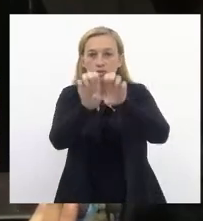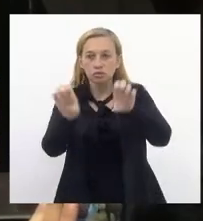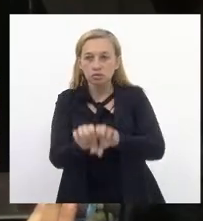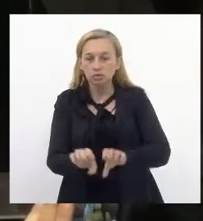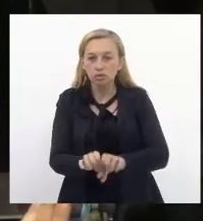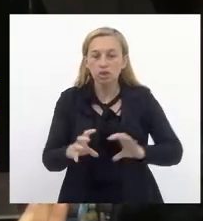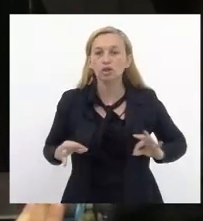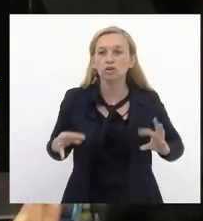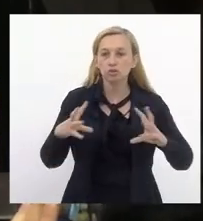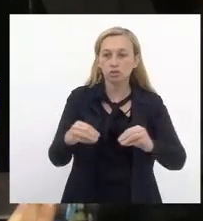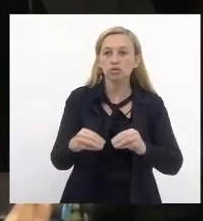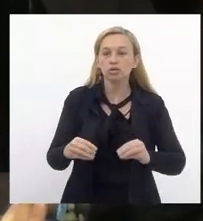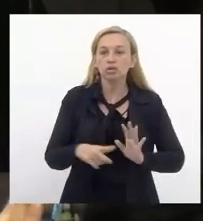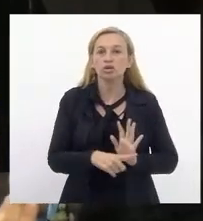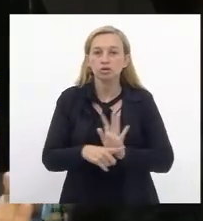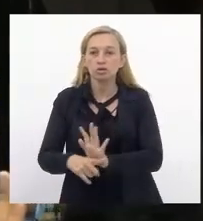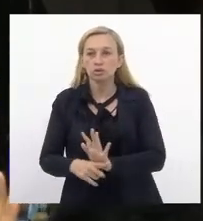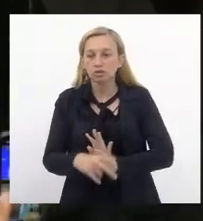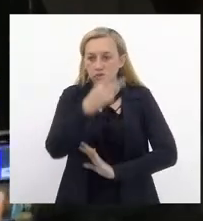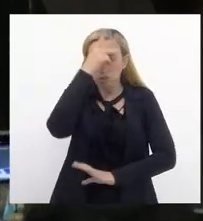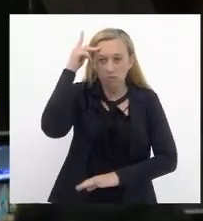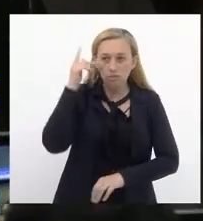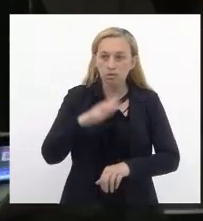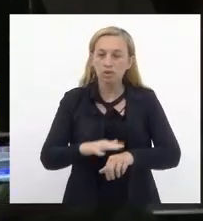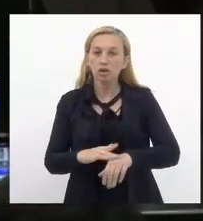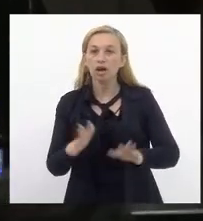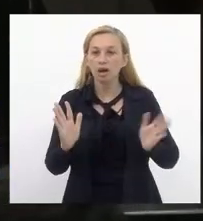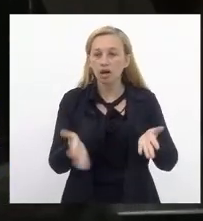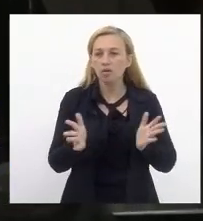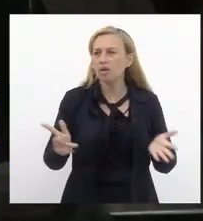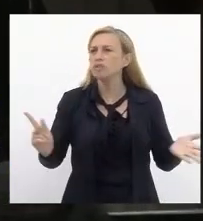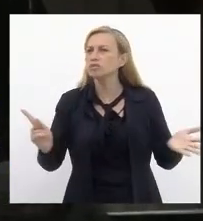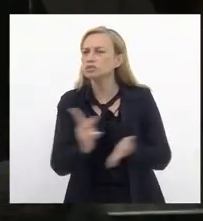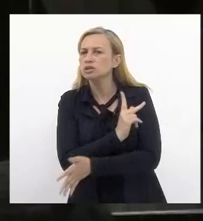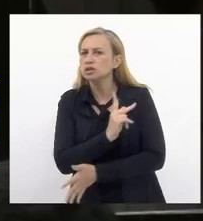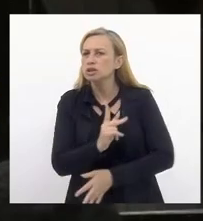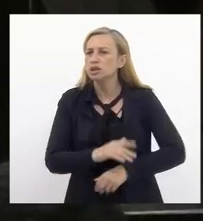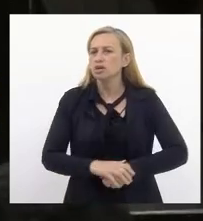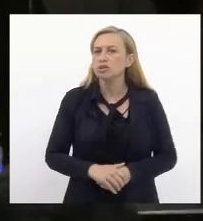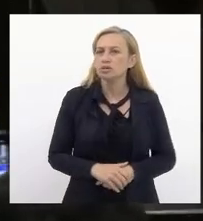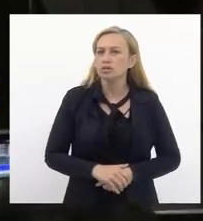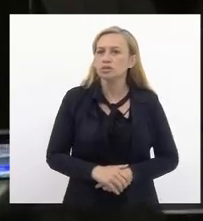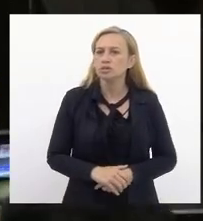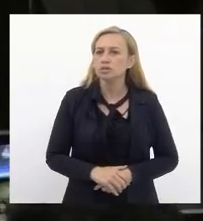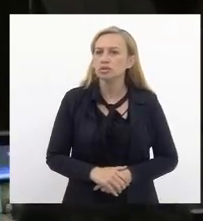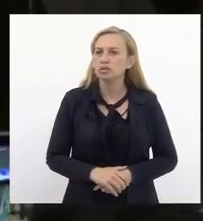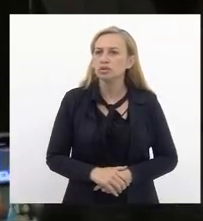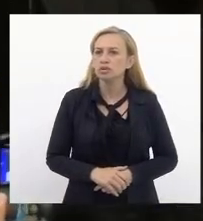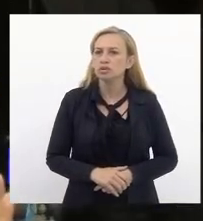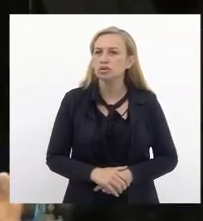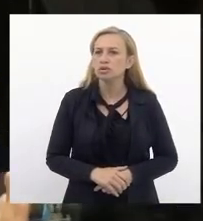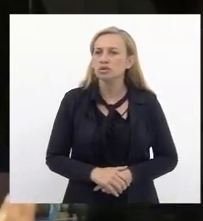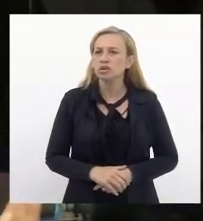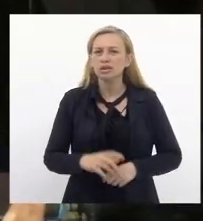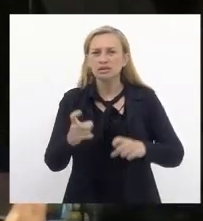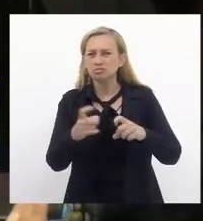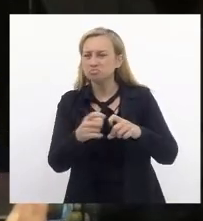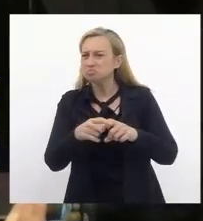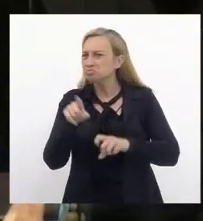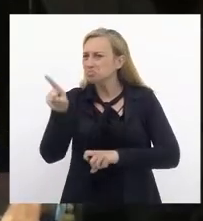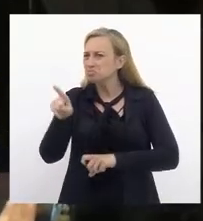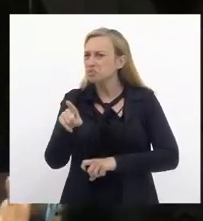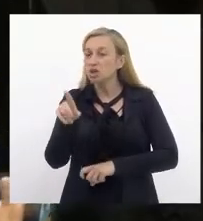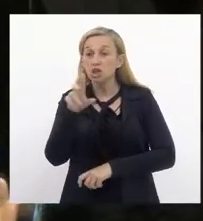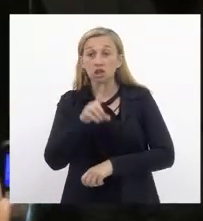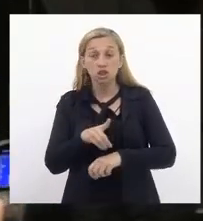e no atendimento dos nossos pacientes. Agora, aconteceu o que aconteceu desse médico,